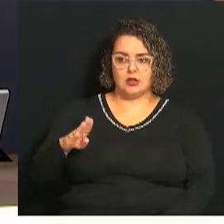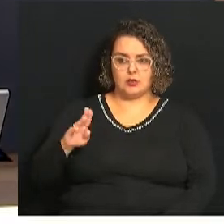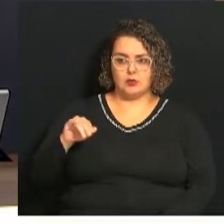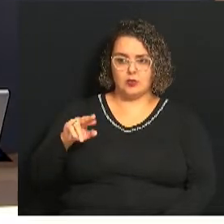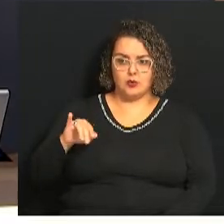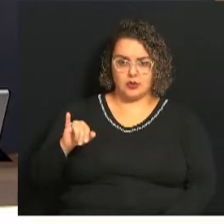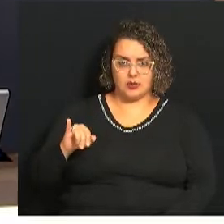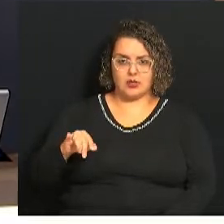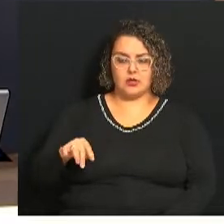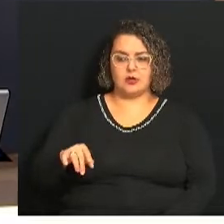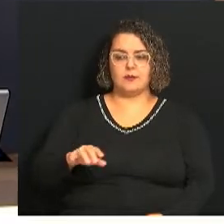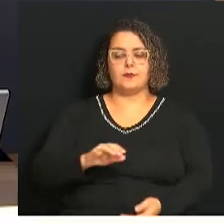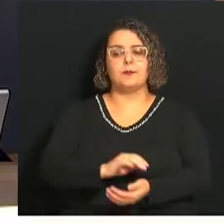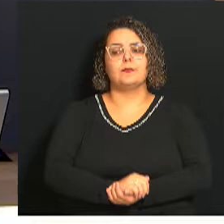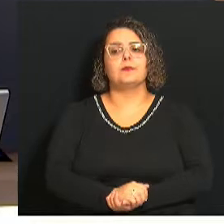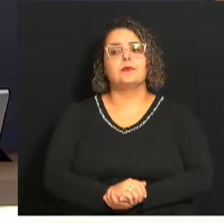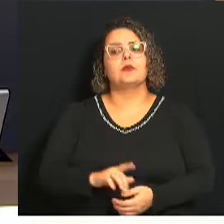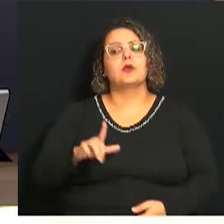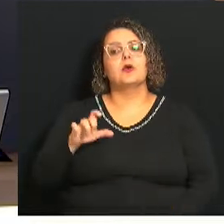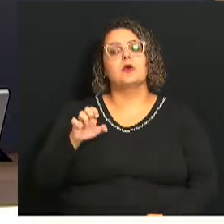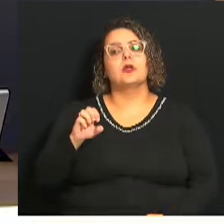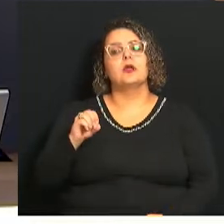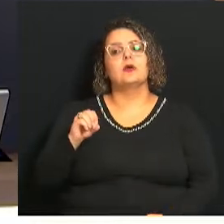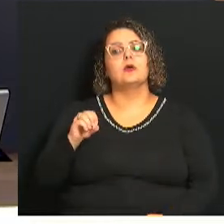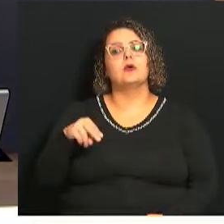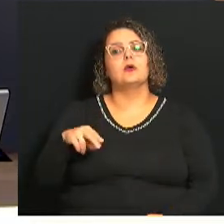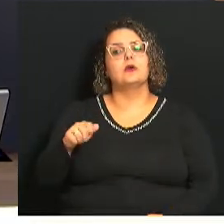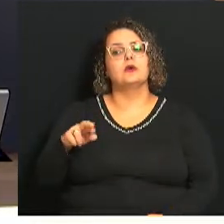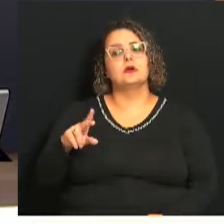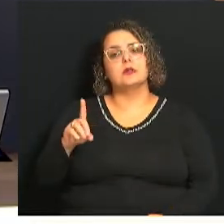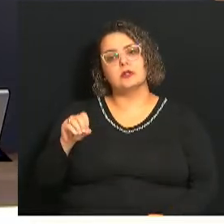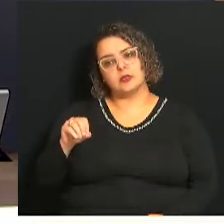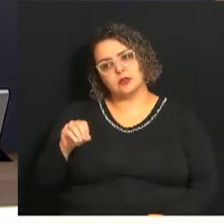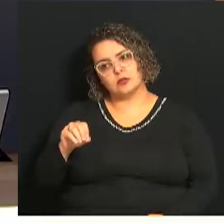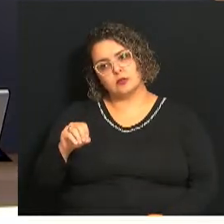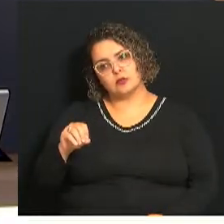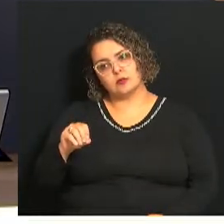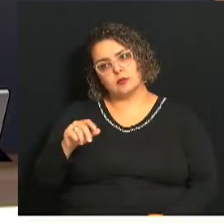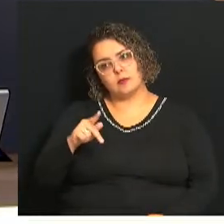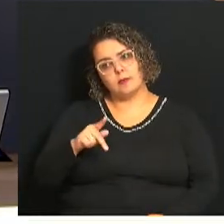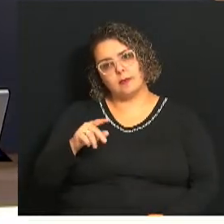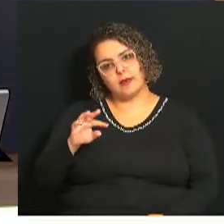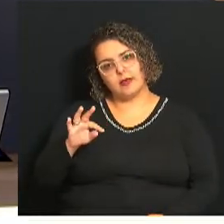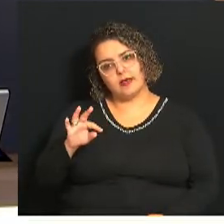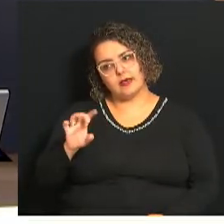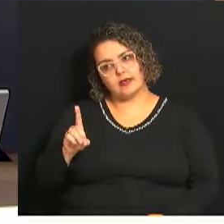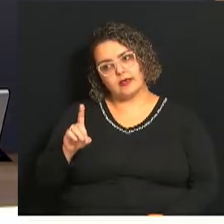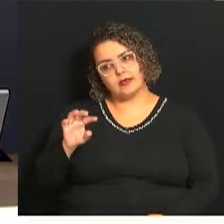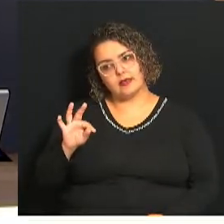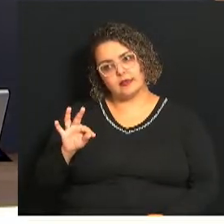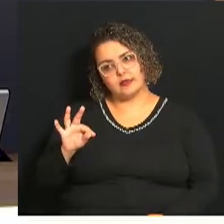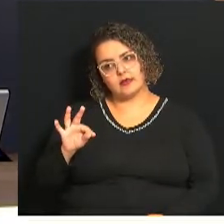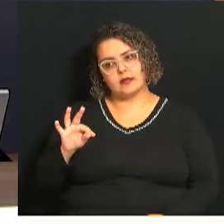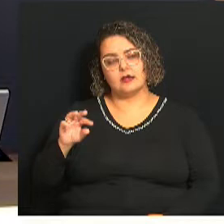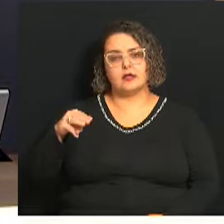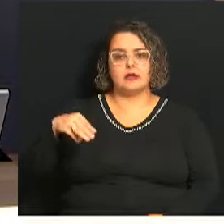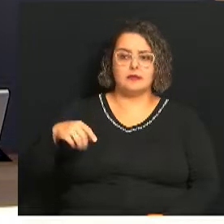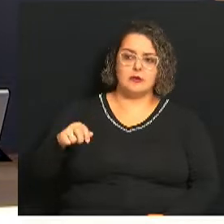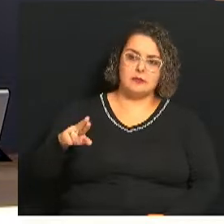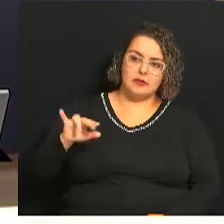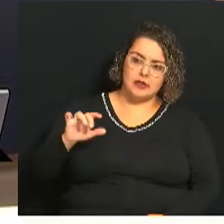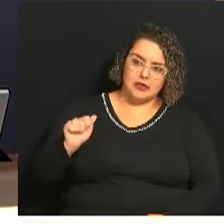Condema, também o Leonardo Martins, presidente do PDT Diversidade, a Maria Cabral, da ONG